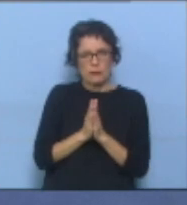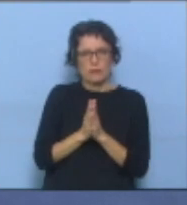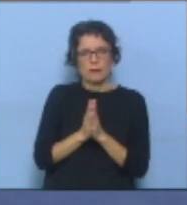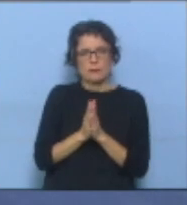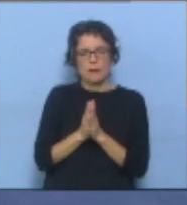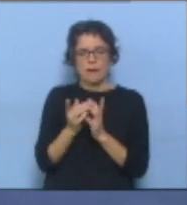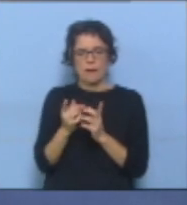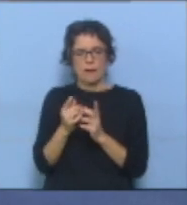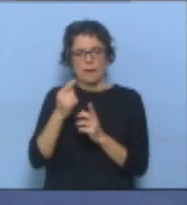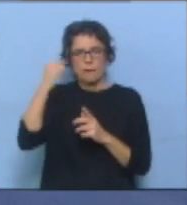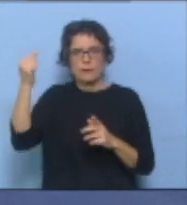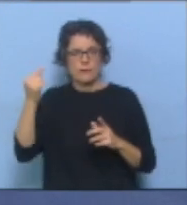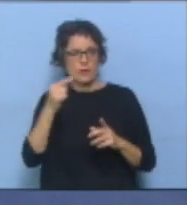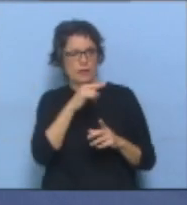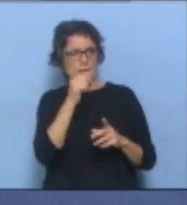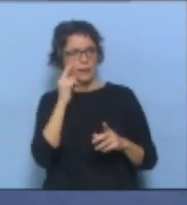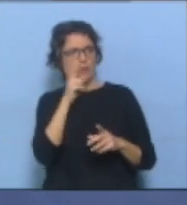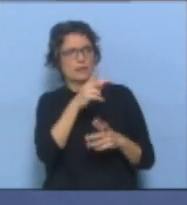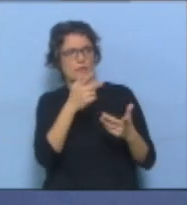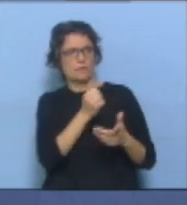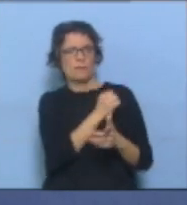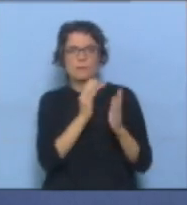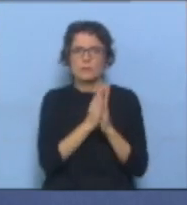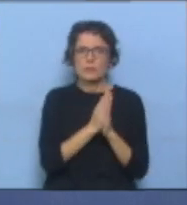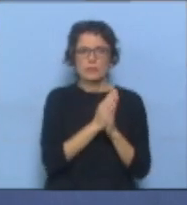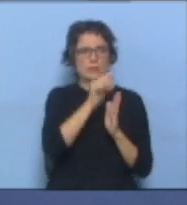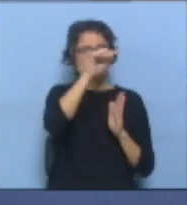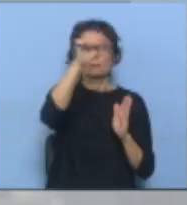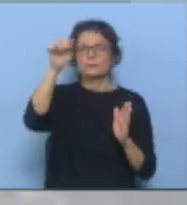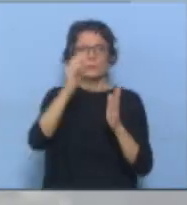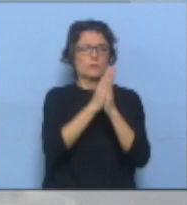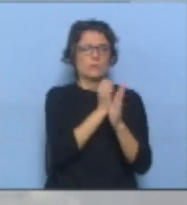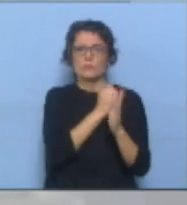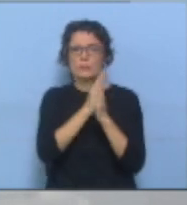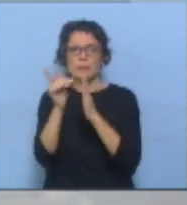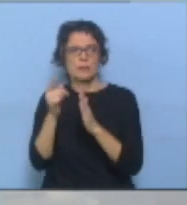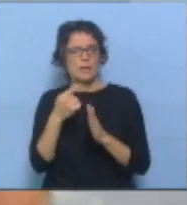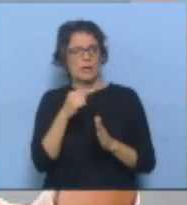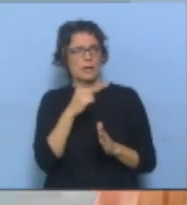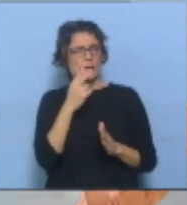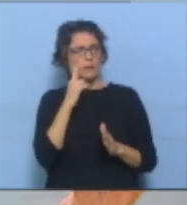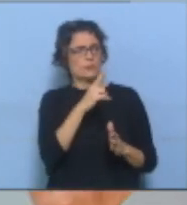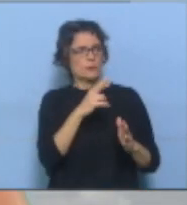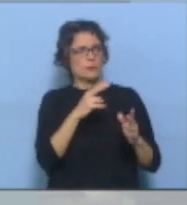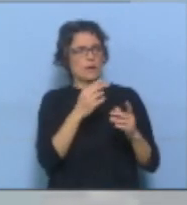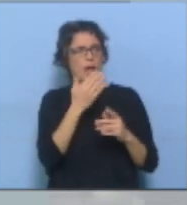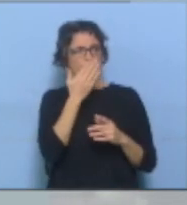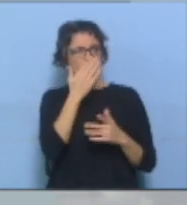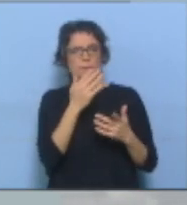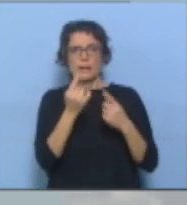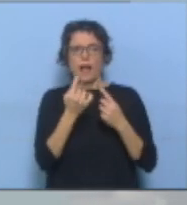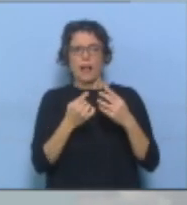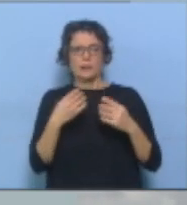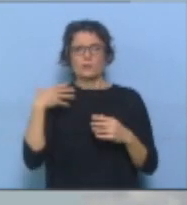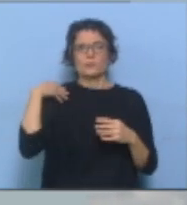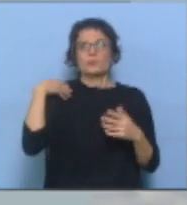uma igreja, ou 2, ou 3, ou 50, e há uma missa, e nós pertencemos a qualquer coisa que está dispersa no mundo, mas também